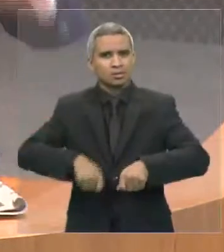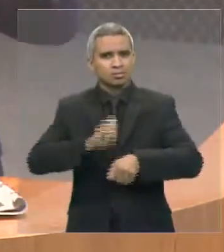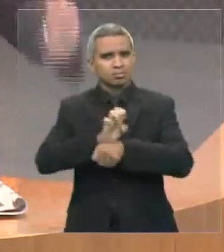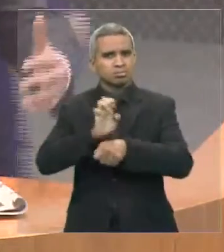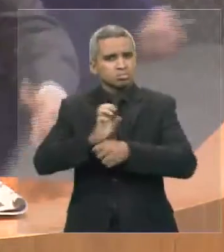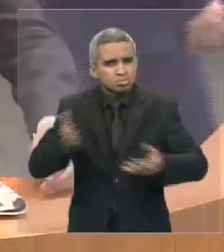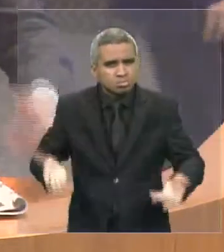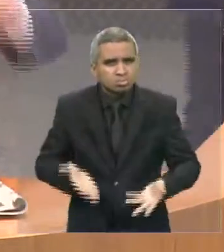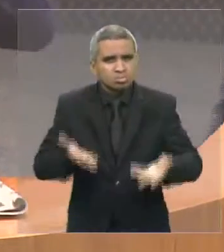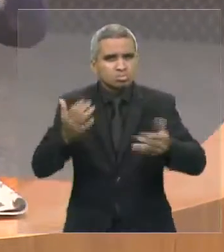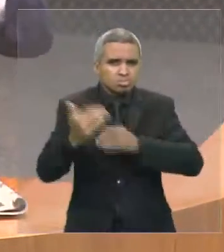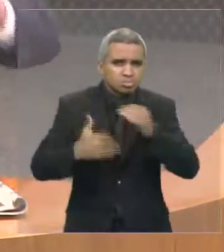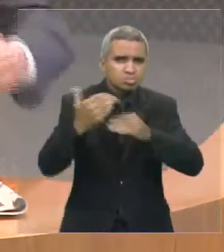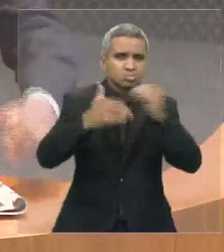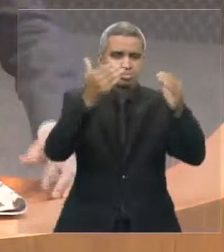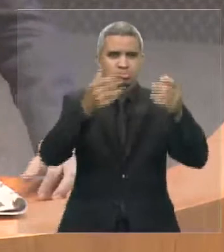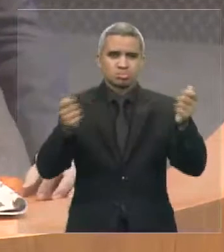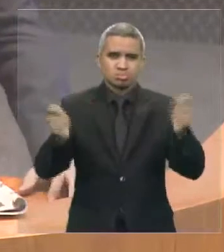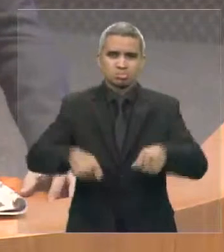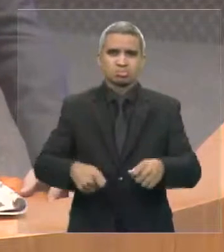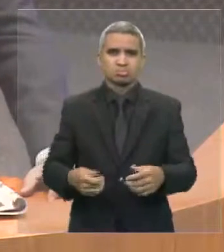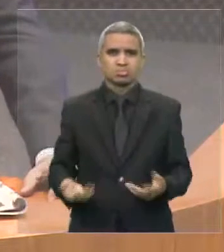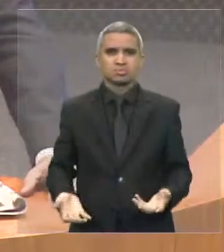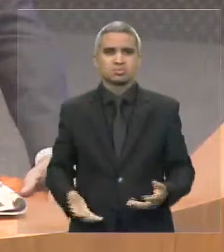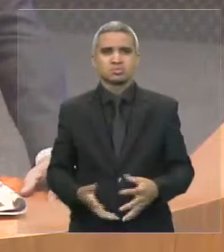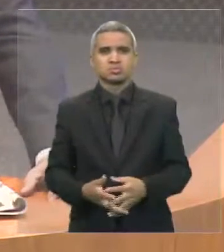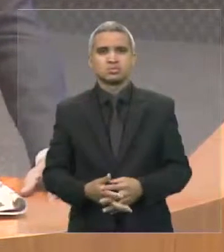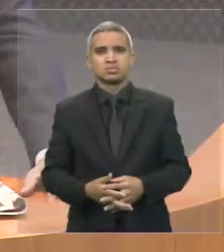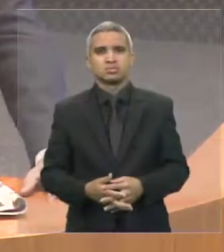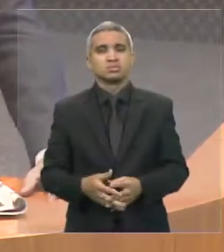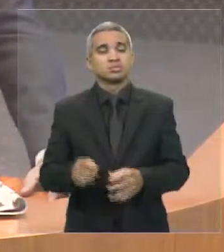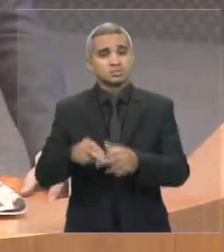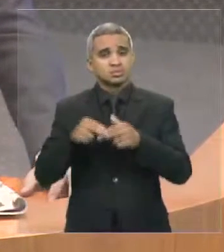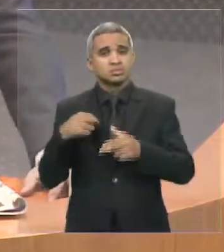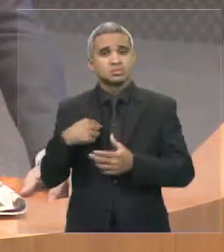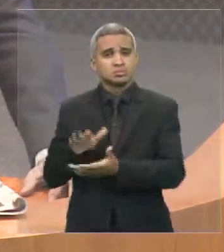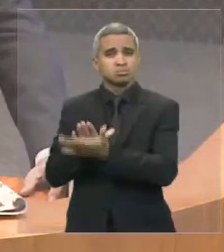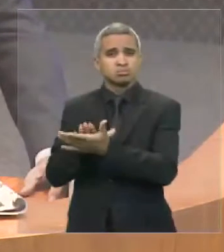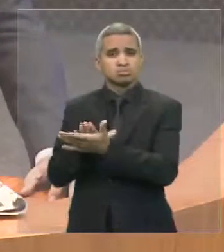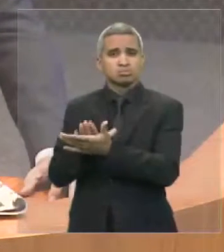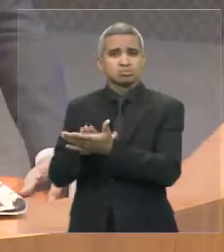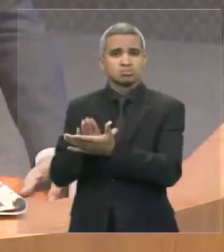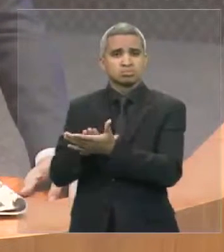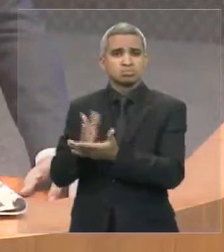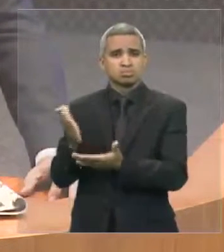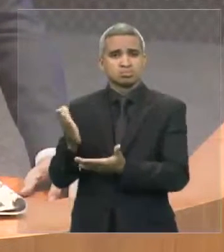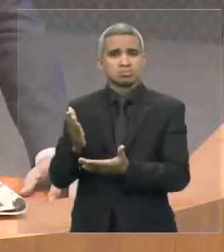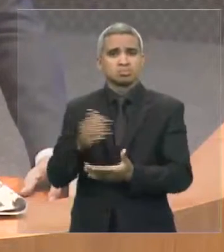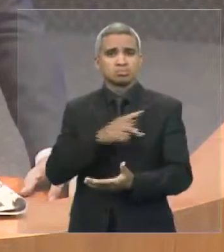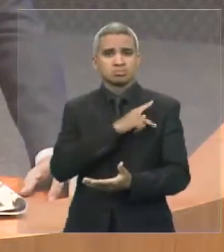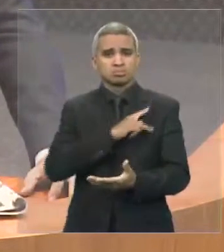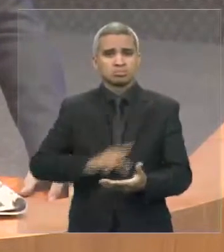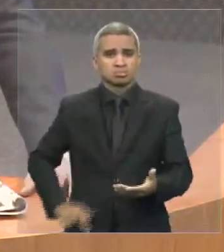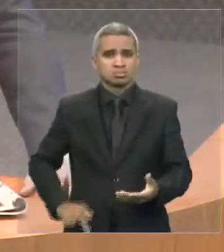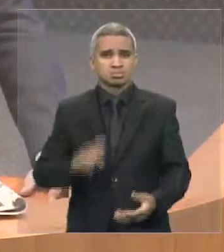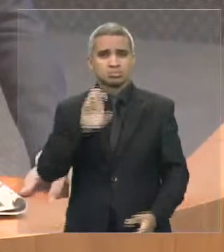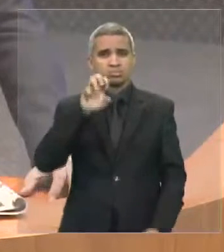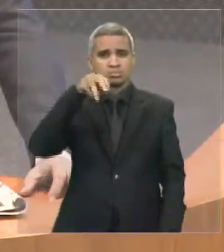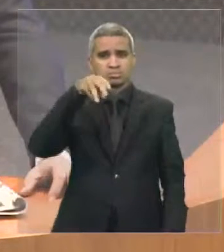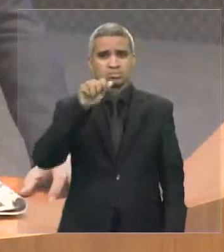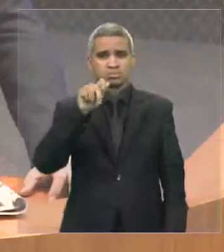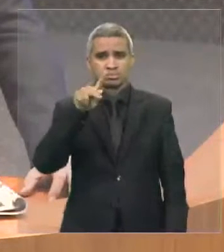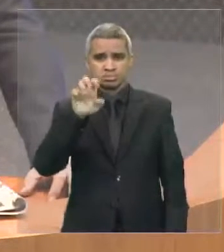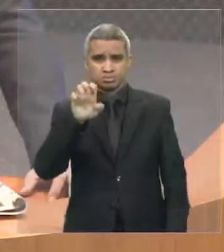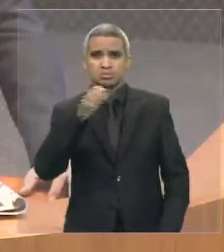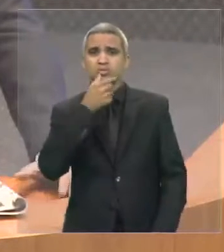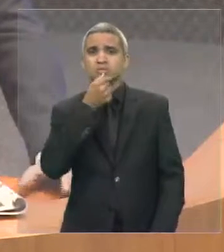bem com resultados. E aqui eu faço uma menção de reconhecimento ao presidente da IMAP,